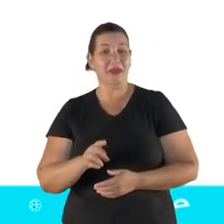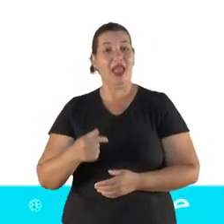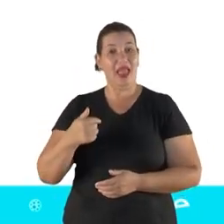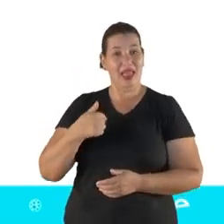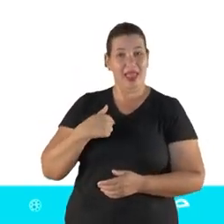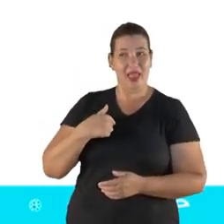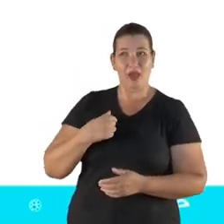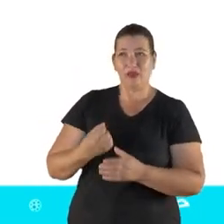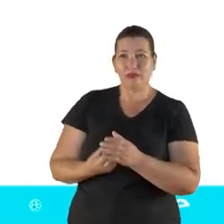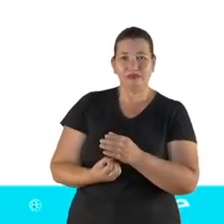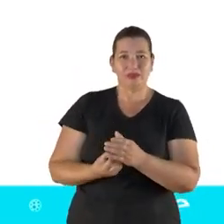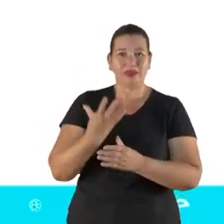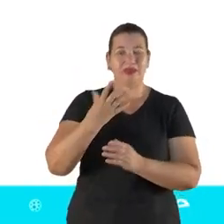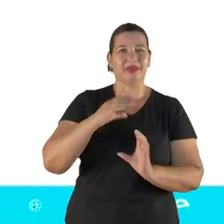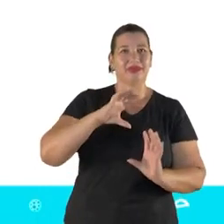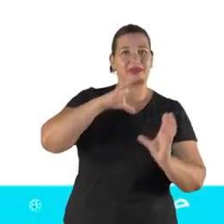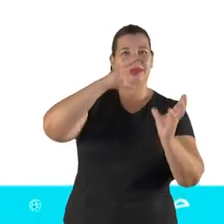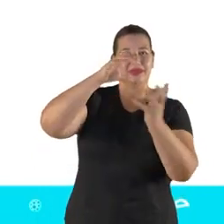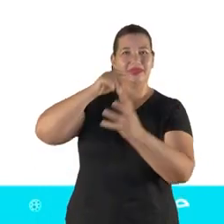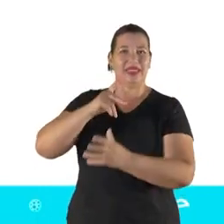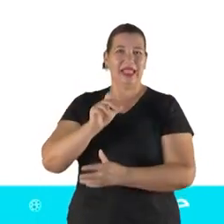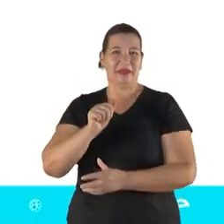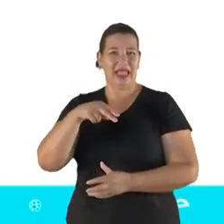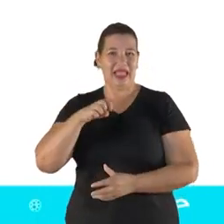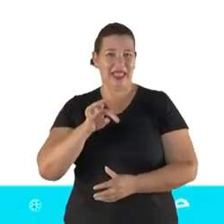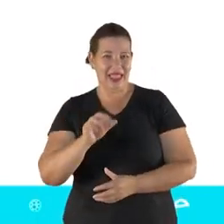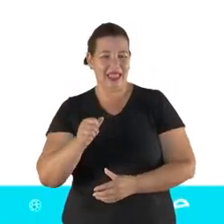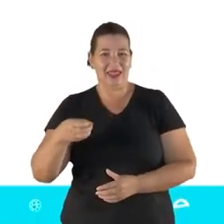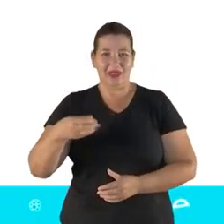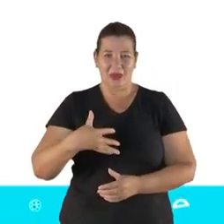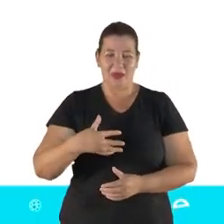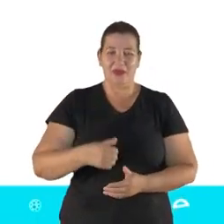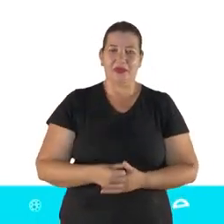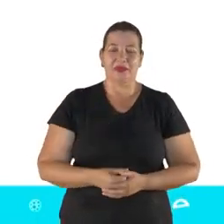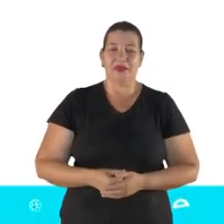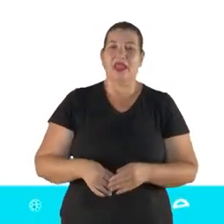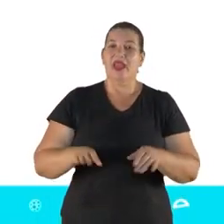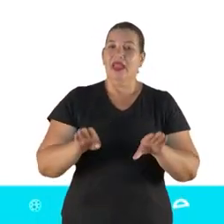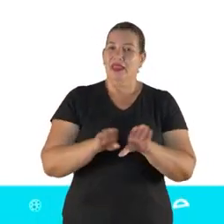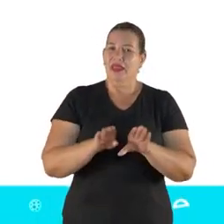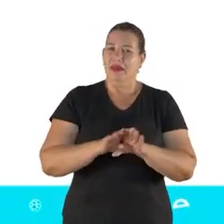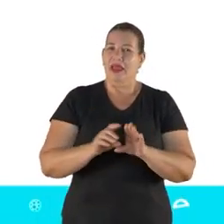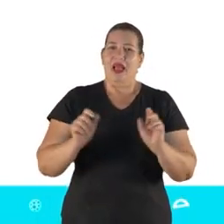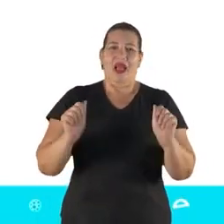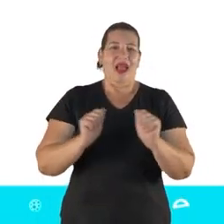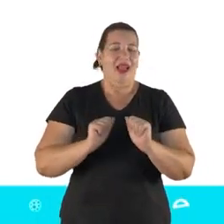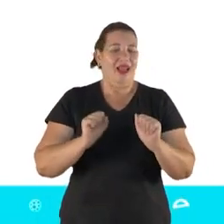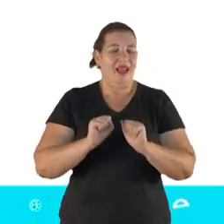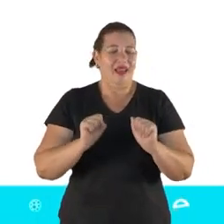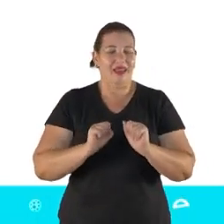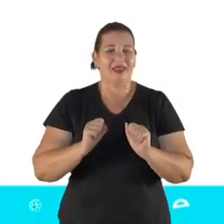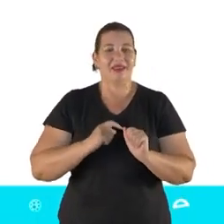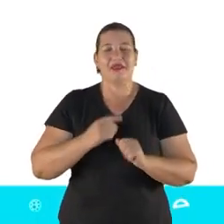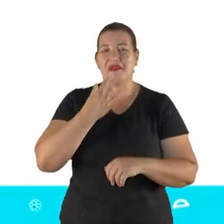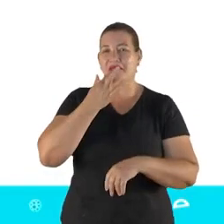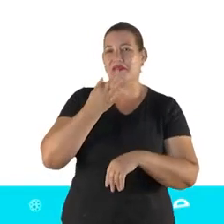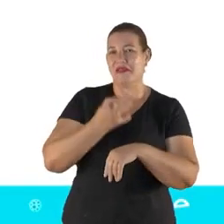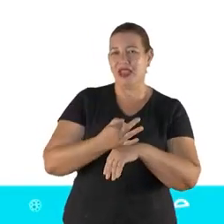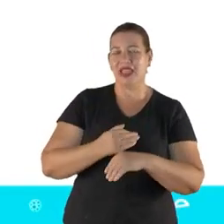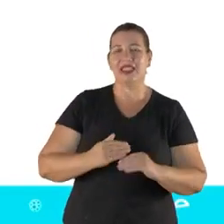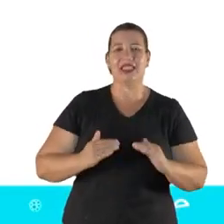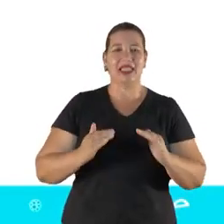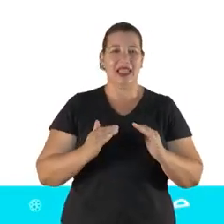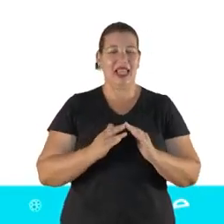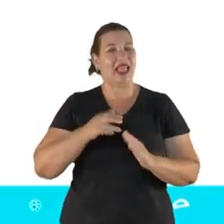Badu: eu vou criar novos planetas. Elas também adoram passar as